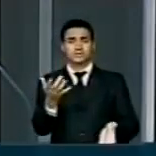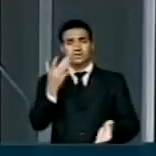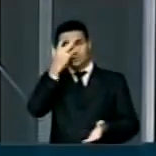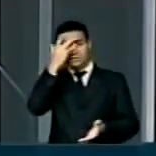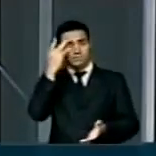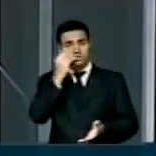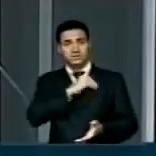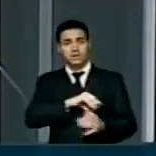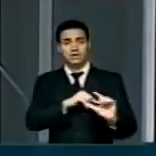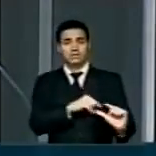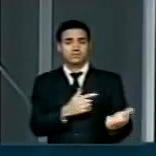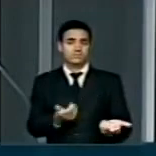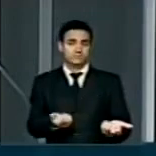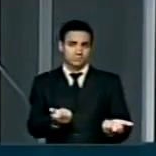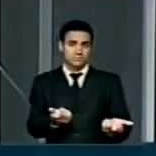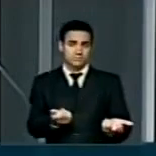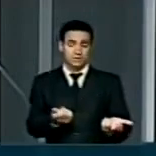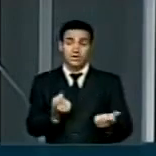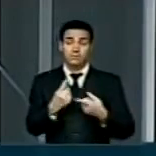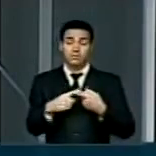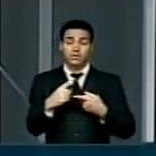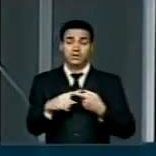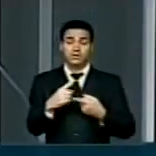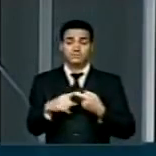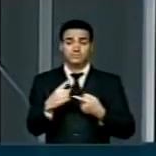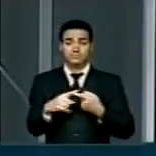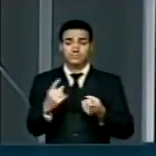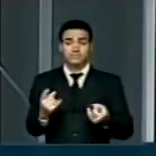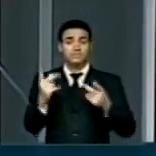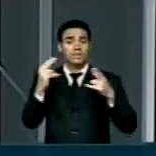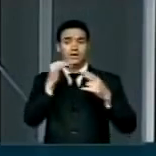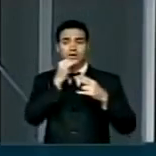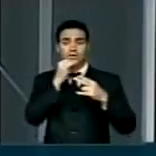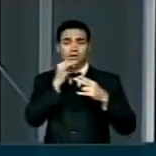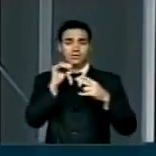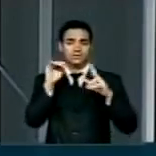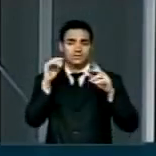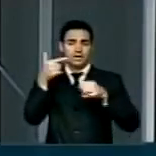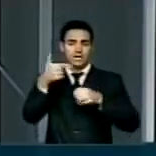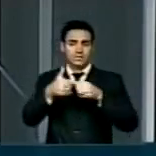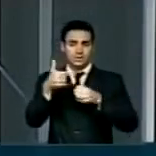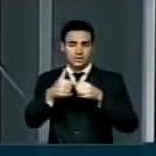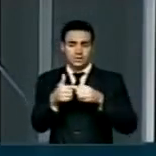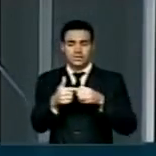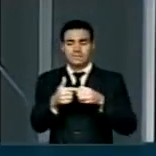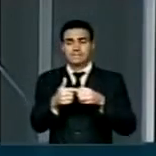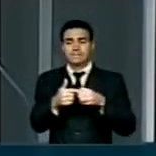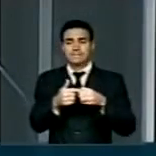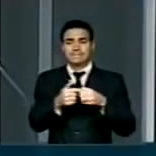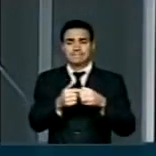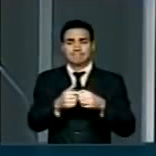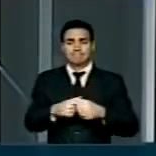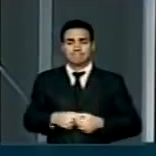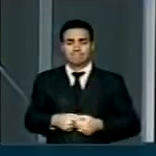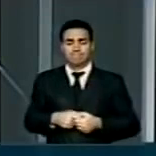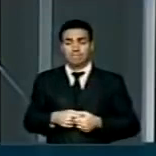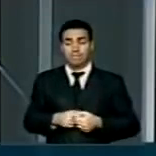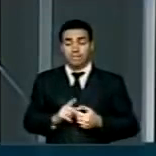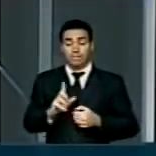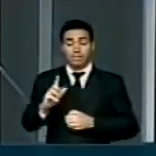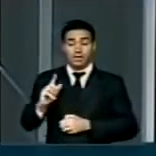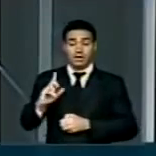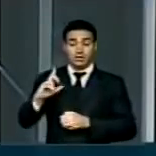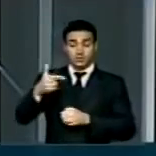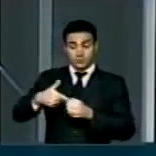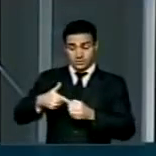ganham menos, porque é que nem a história da gasolina, né, meu caro presidente. A gasolina